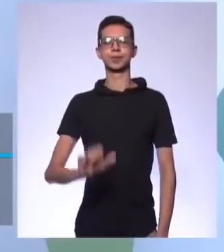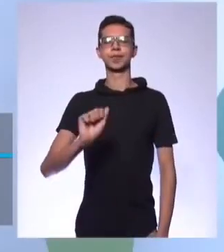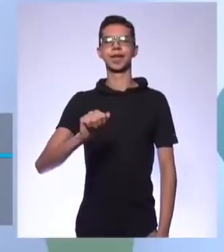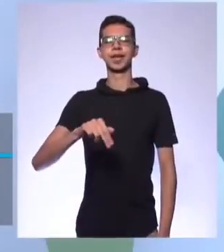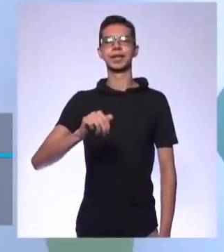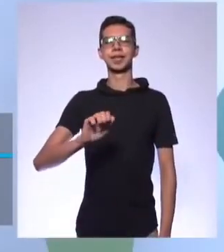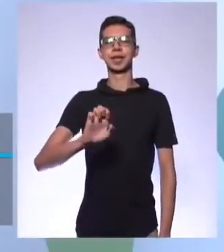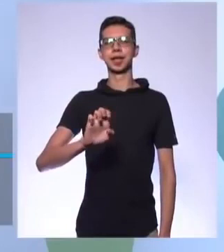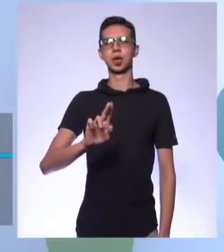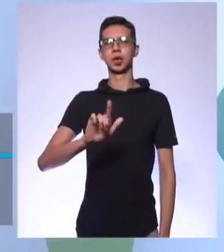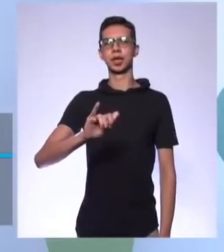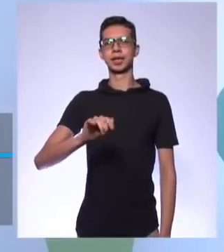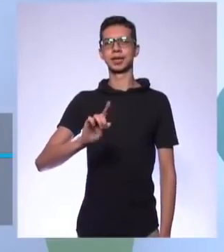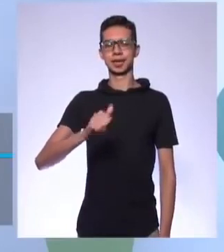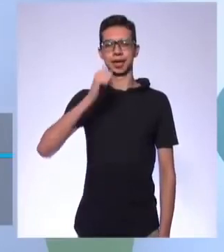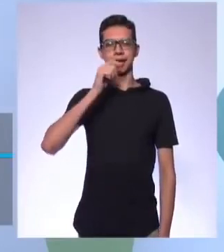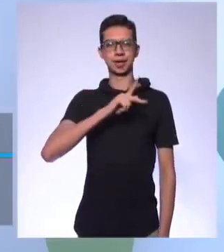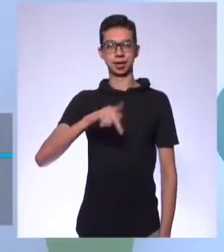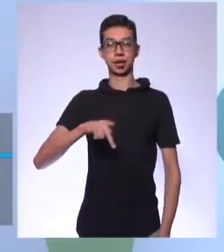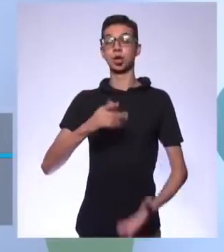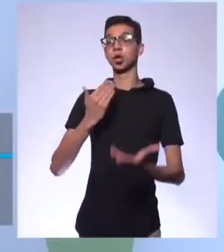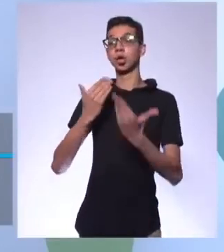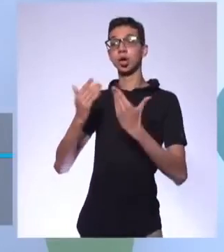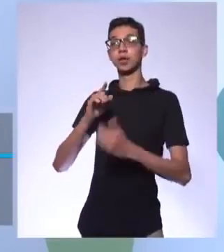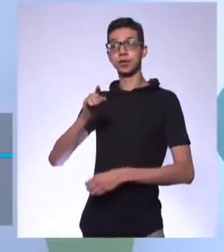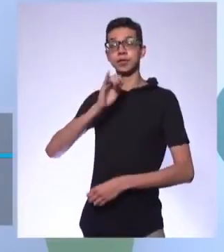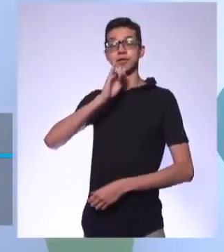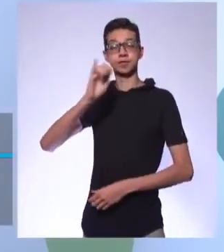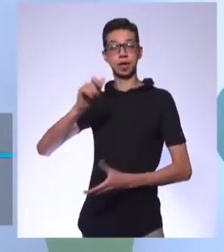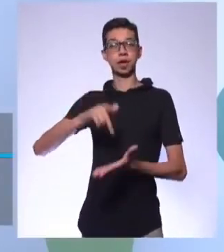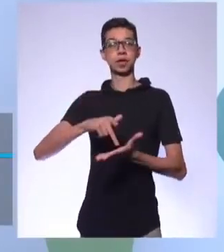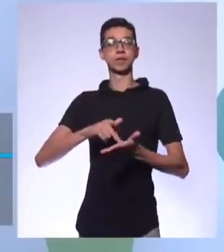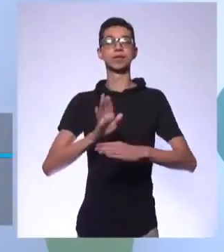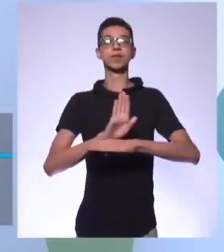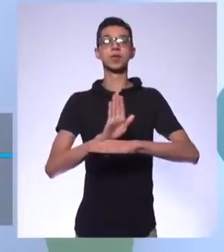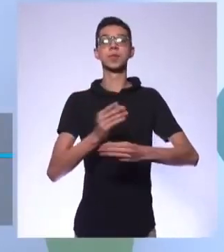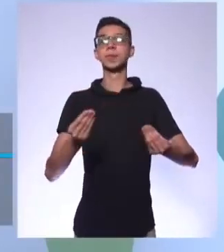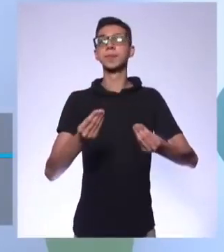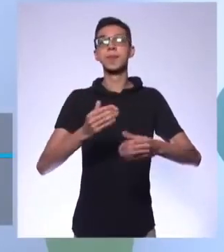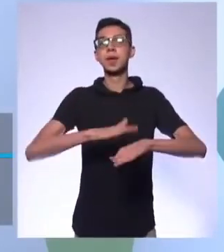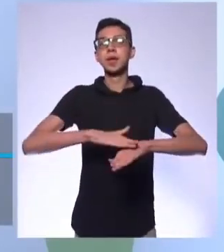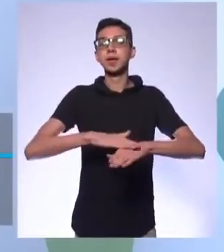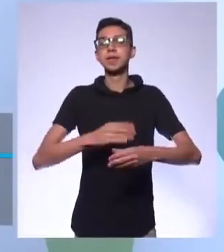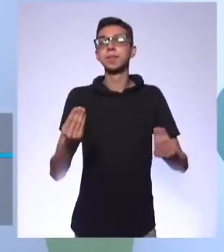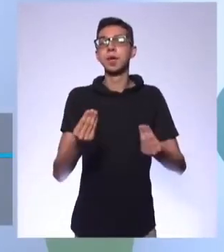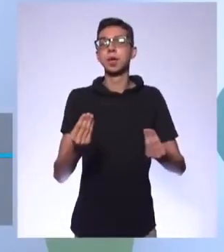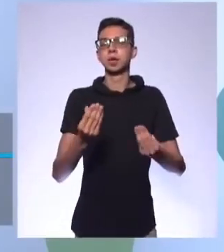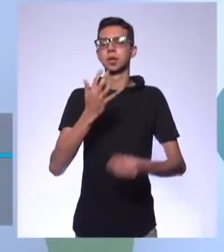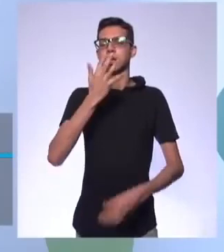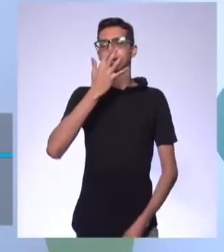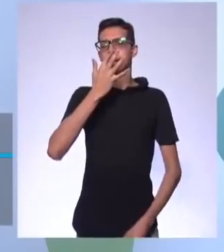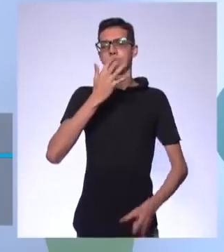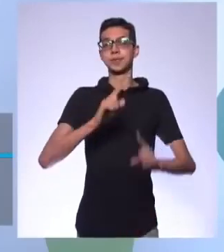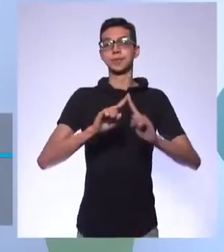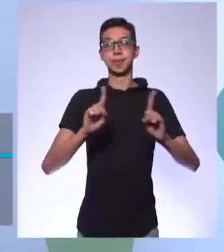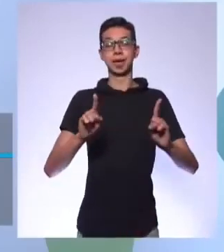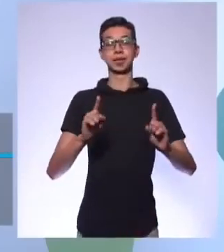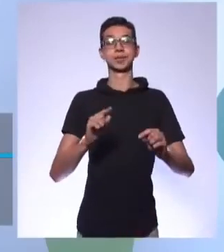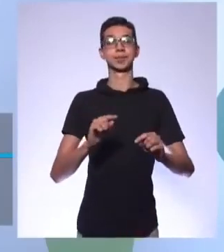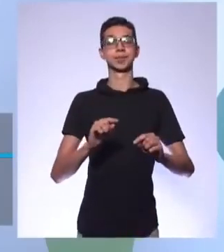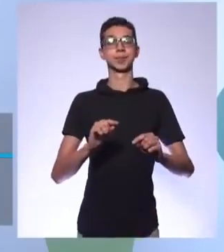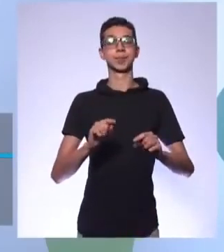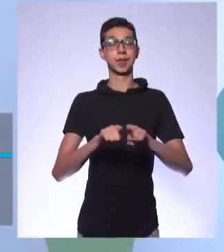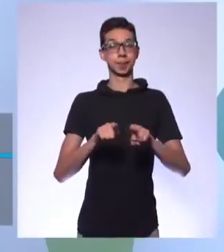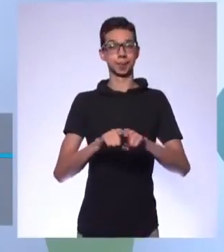Ana Eulinda está conversando com você exatamente sobre isso. Ela diz assim, filmes são feitos para serem apreciados. No entanto, o consumo e